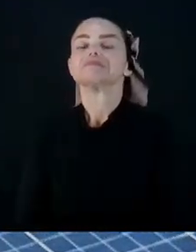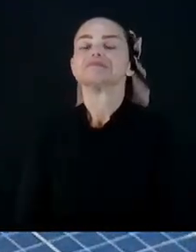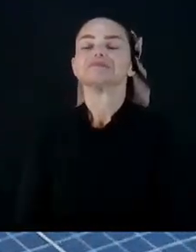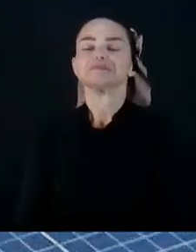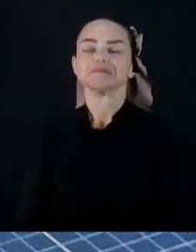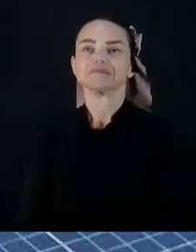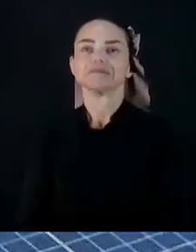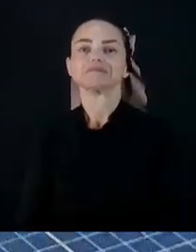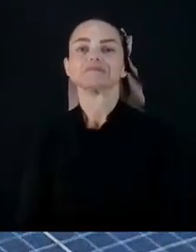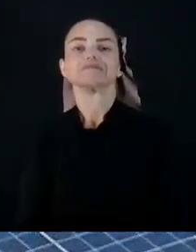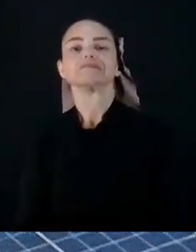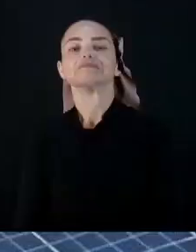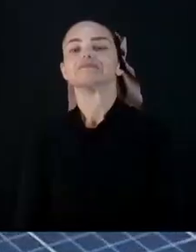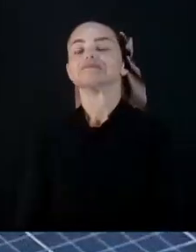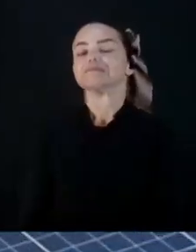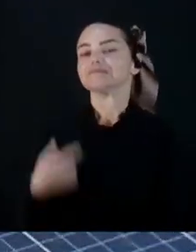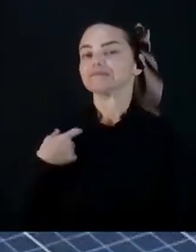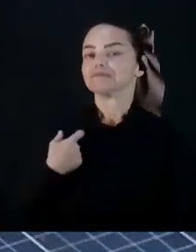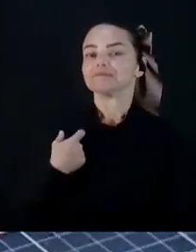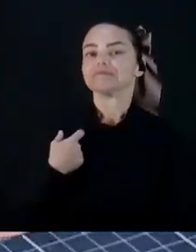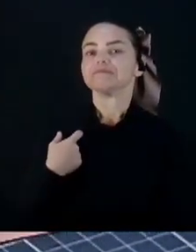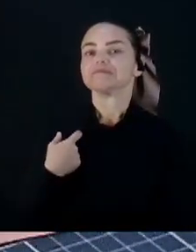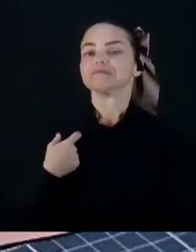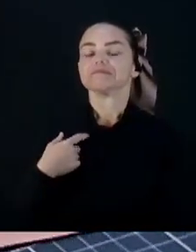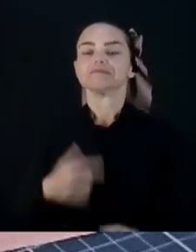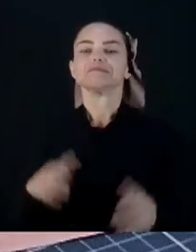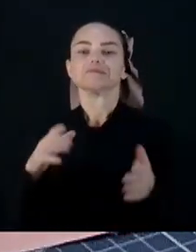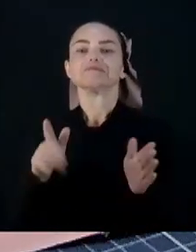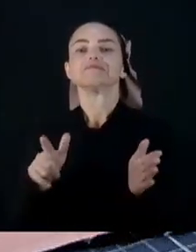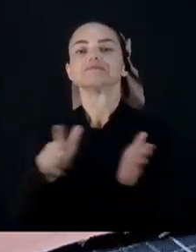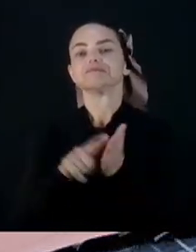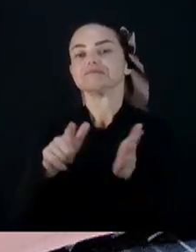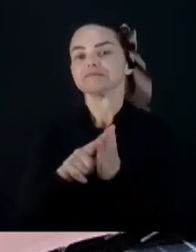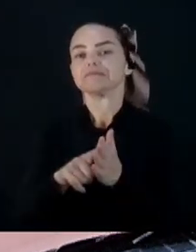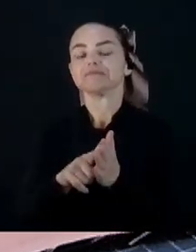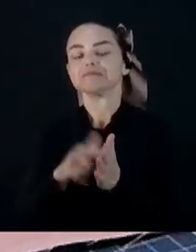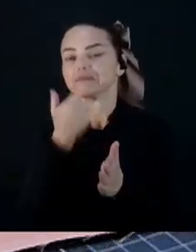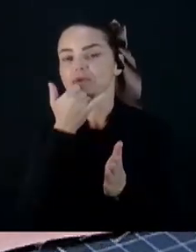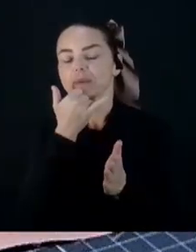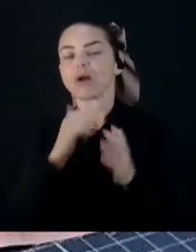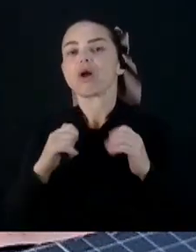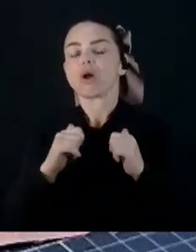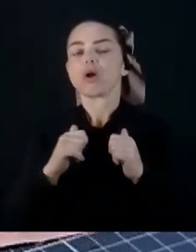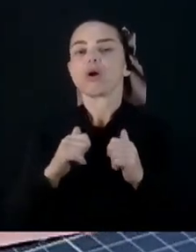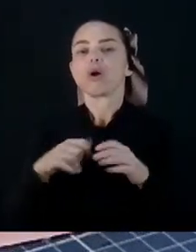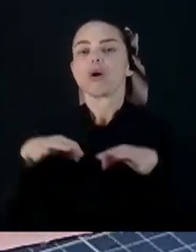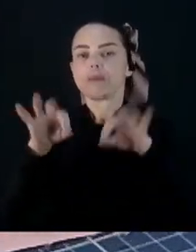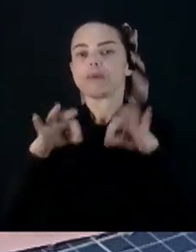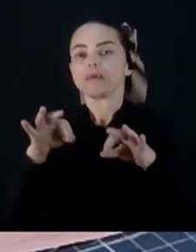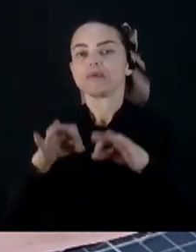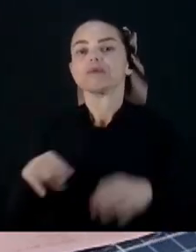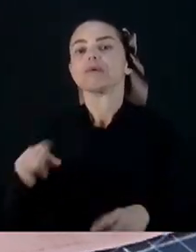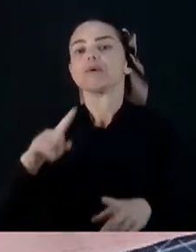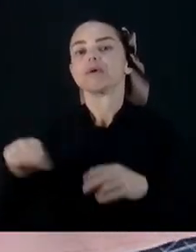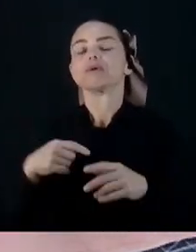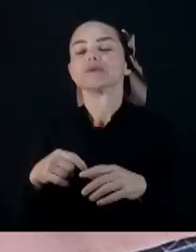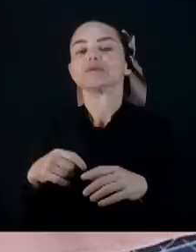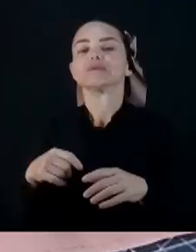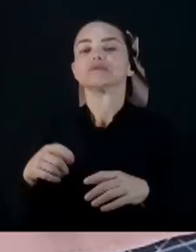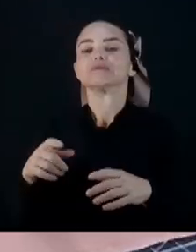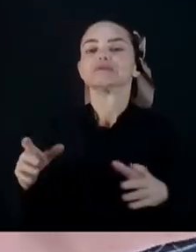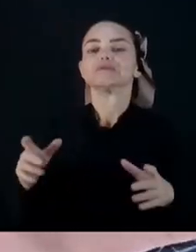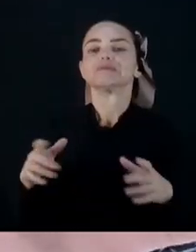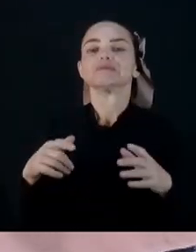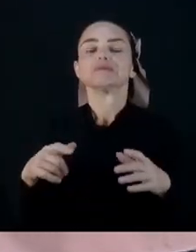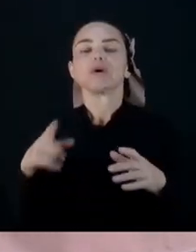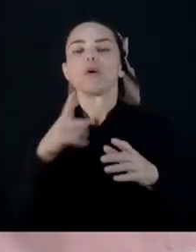Do pedacinho de tecido que sobrar daqui, a gente pode fazer um outro saquinho multiuso com um formato mais arredondado,